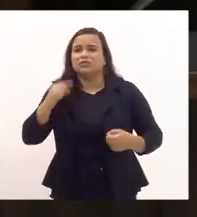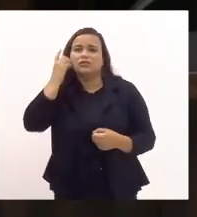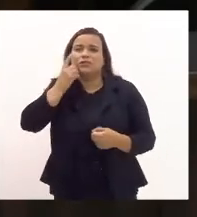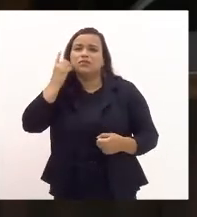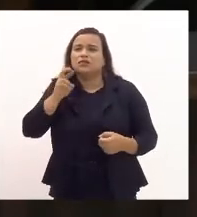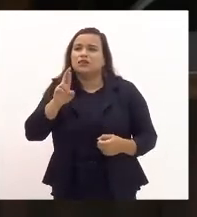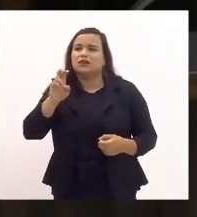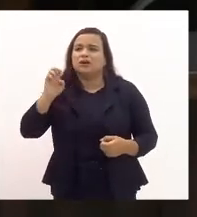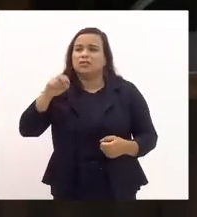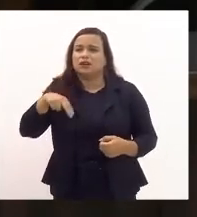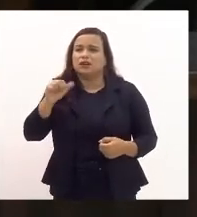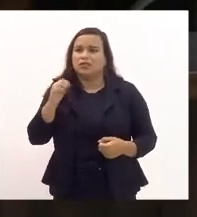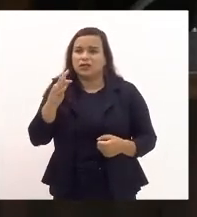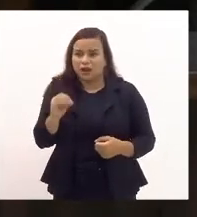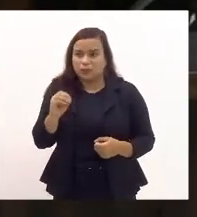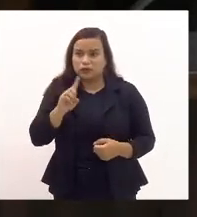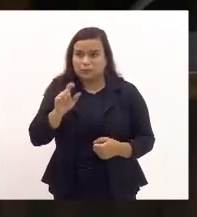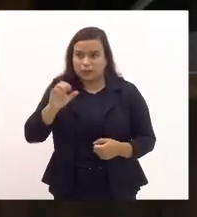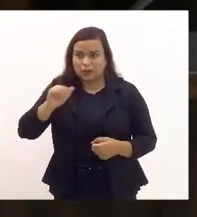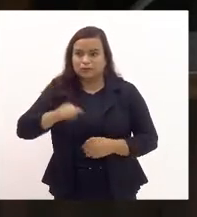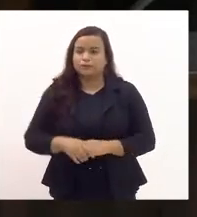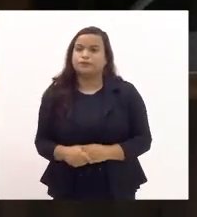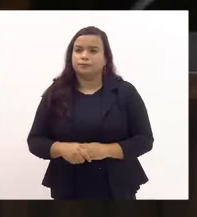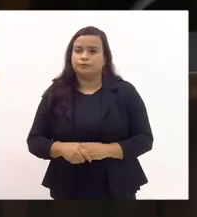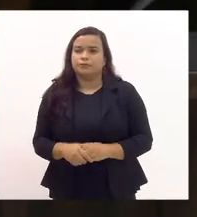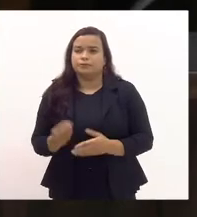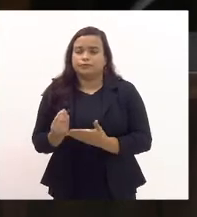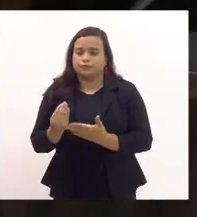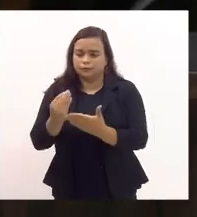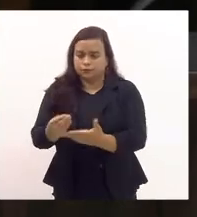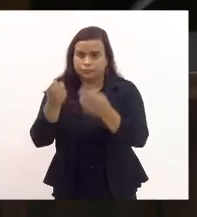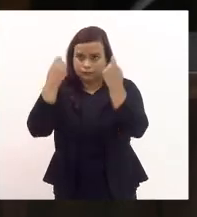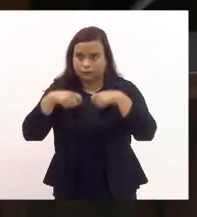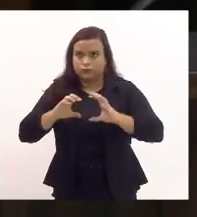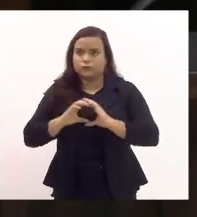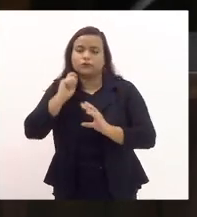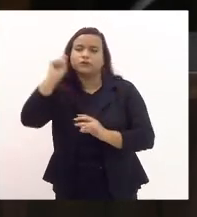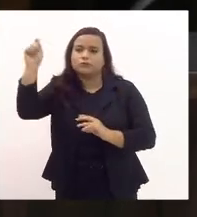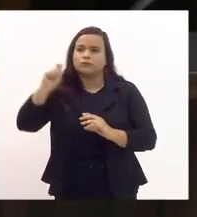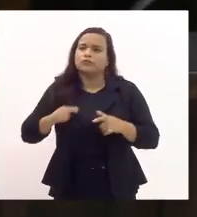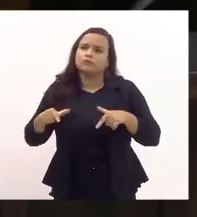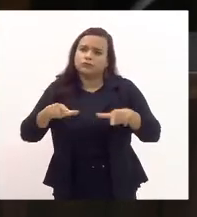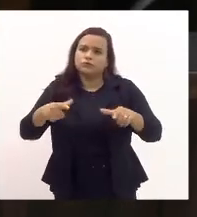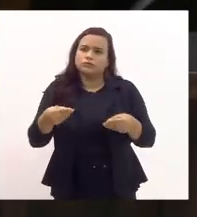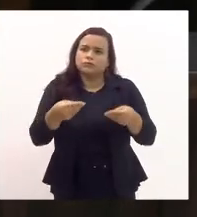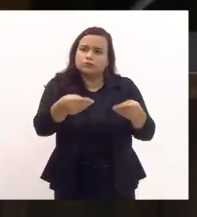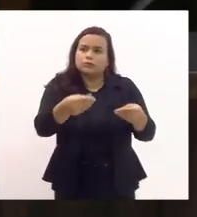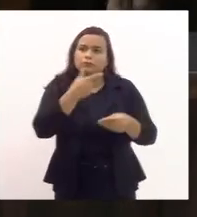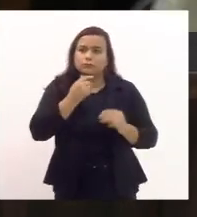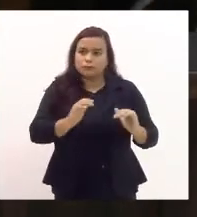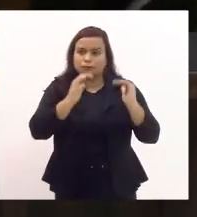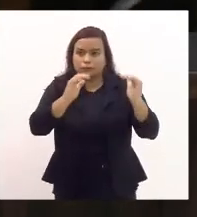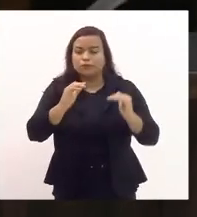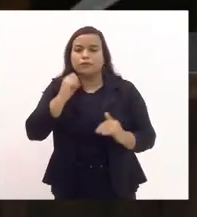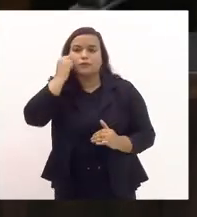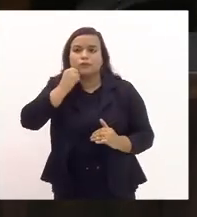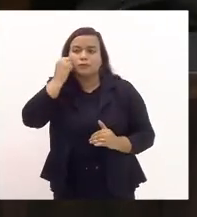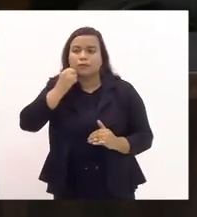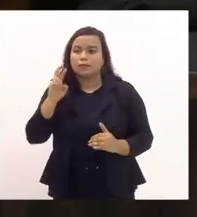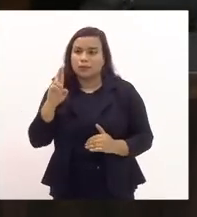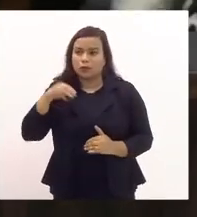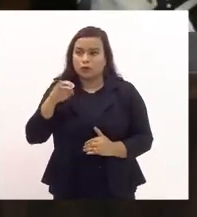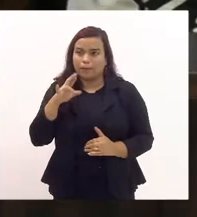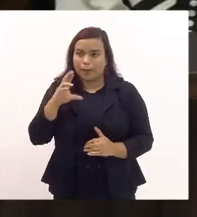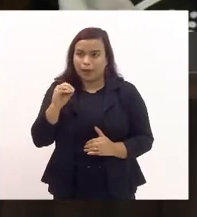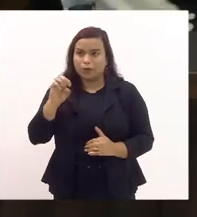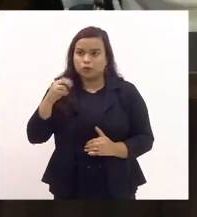Zaca e concede medalha Tiradentes e respectivo diploma ao celentissimo Senhor Senador Romário de Souza